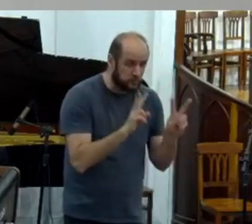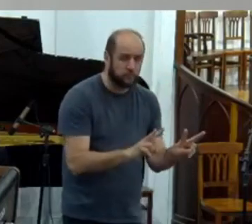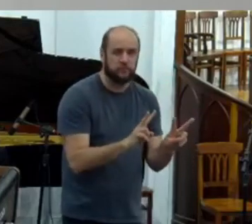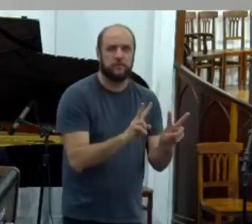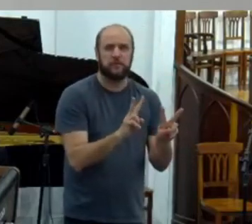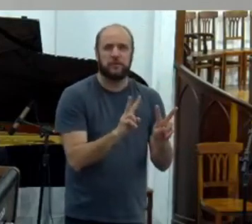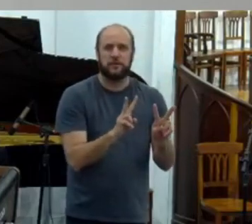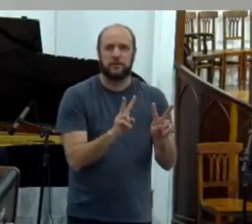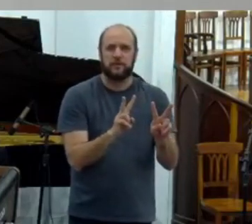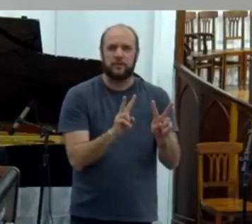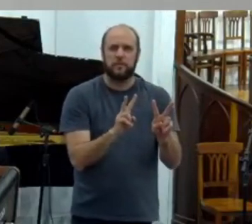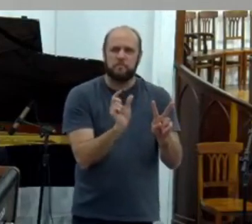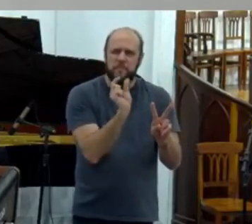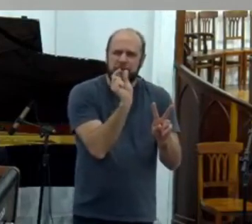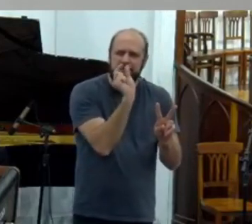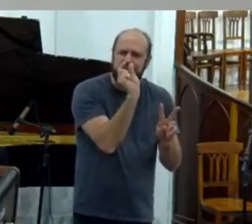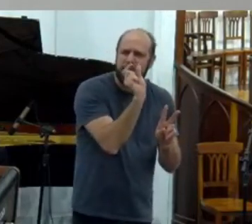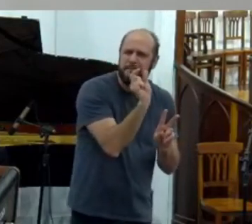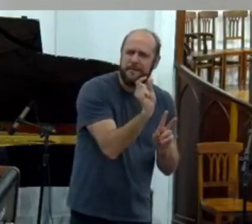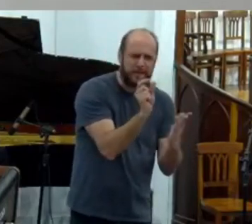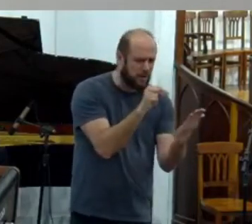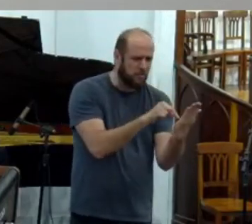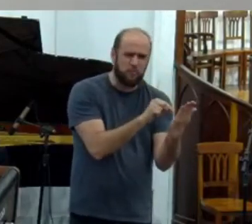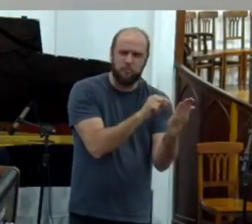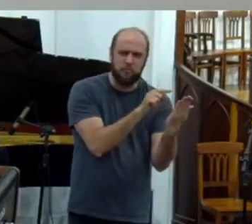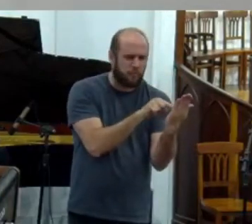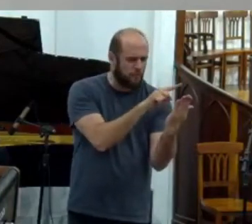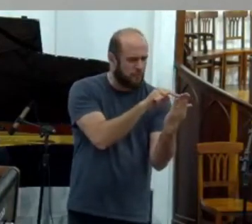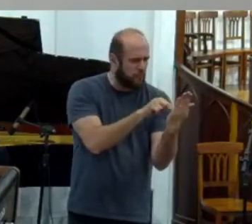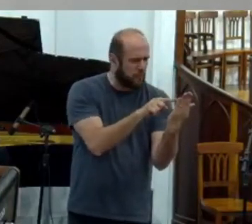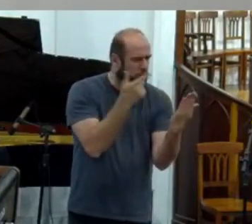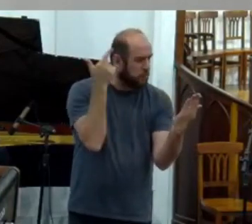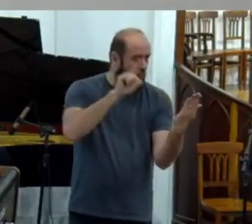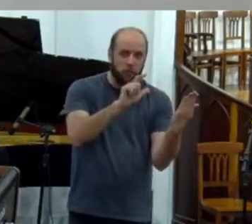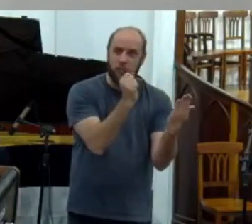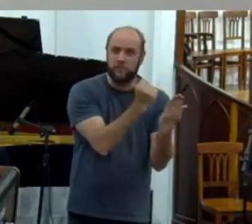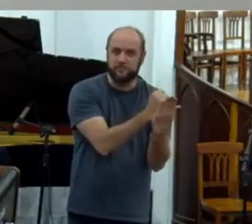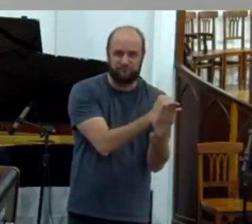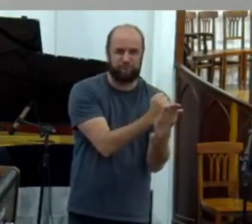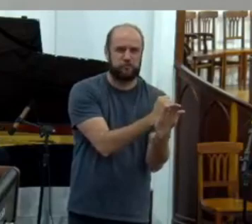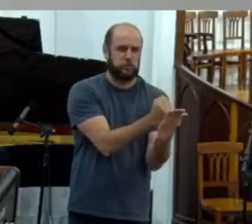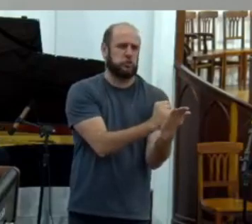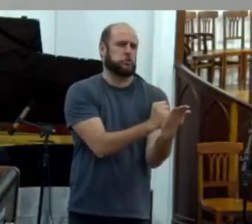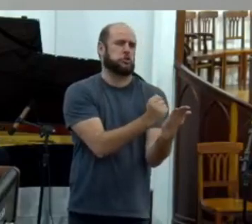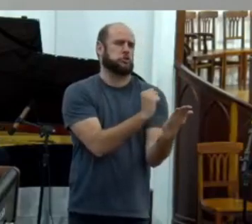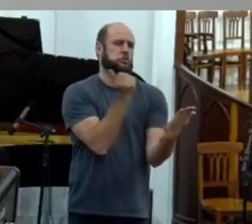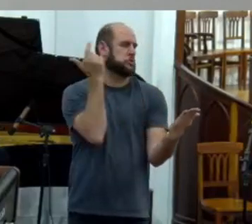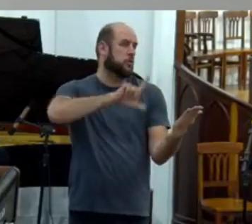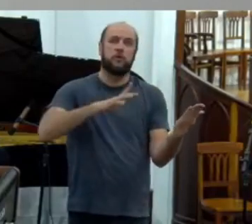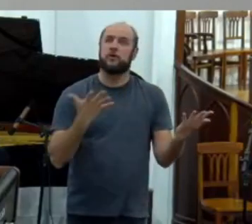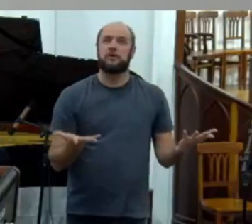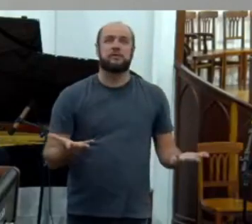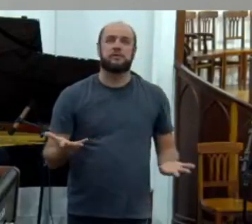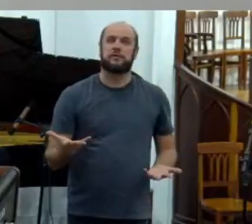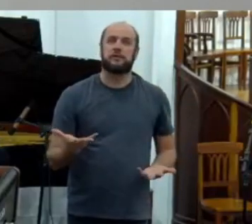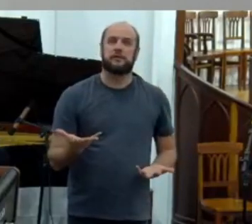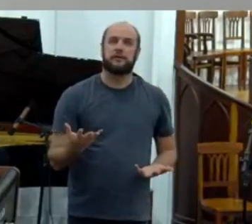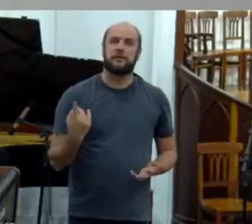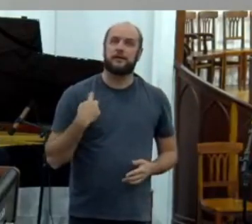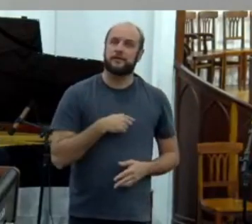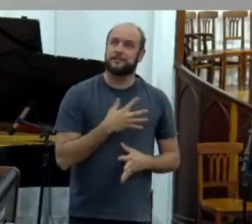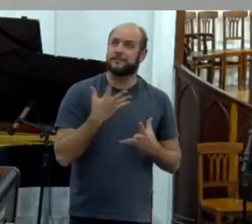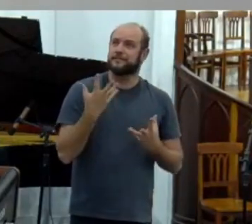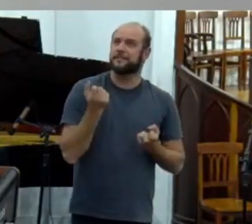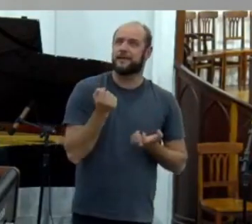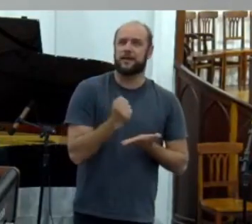num pequeno elemento, num pequeno aparelho. A gente quer controlar aquilo que é uma constante dentro da